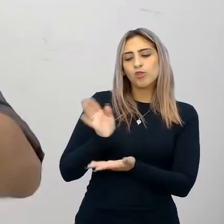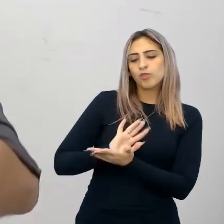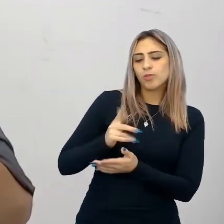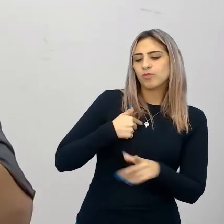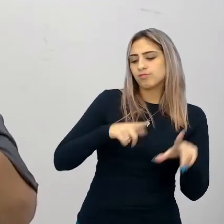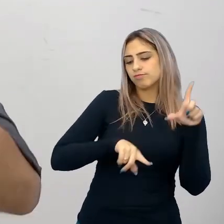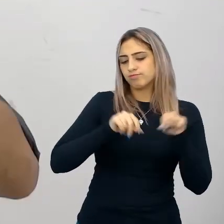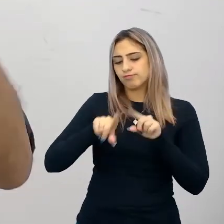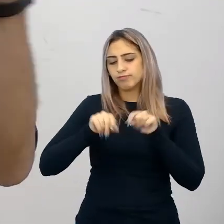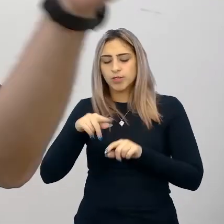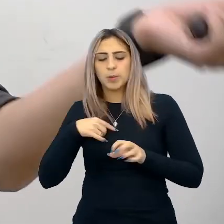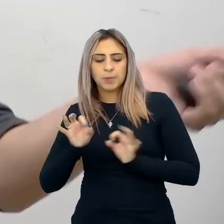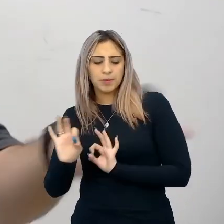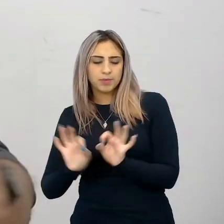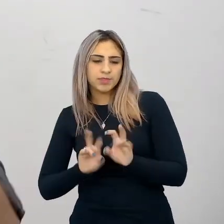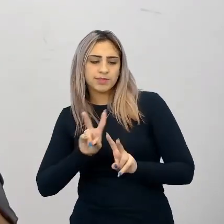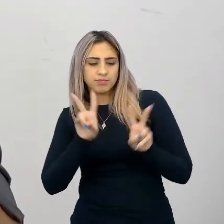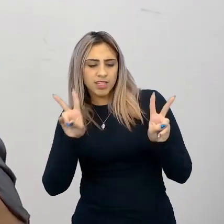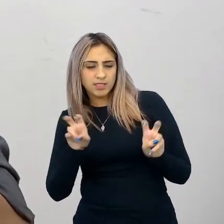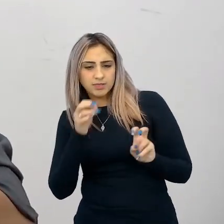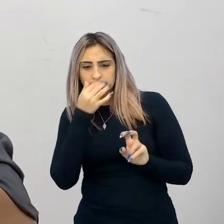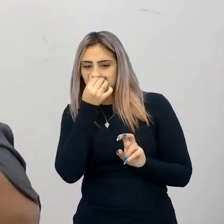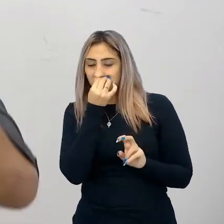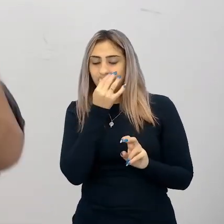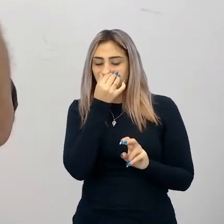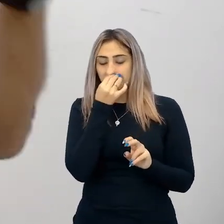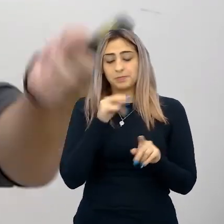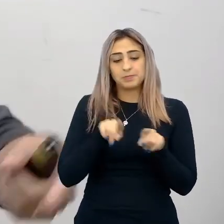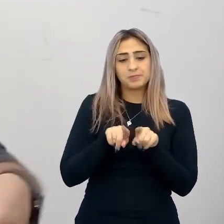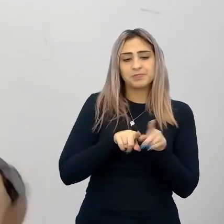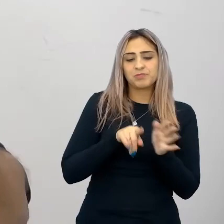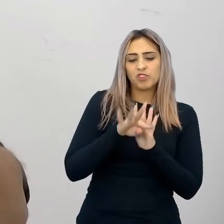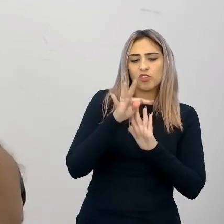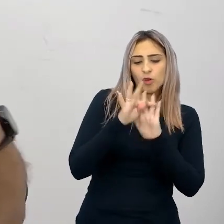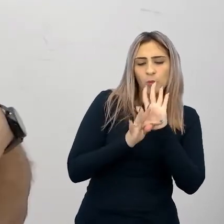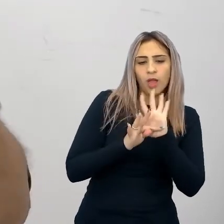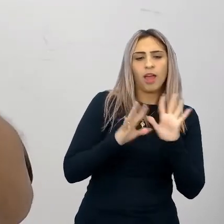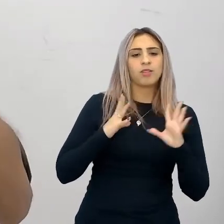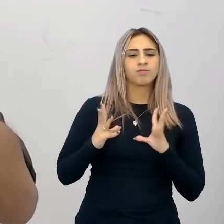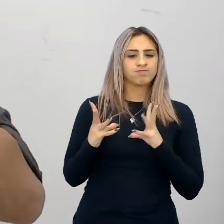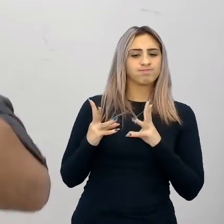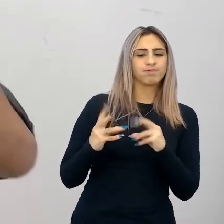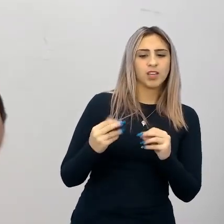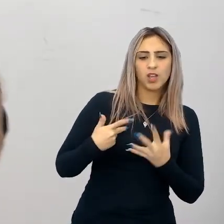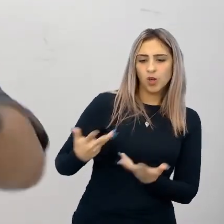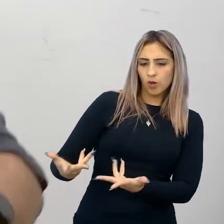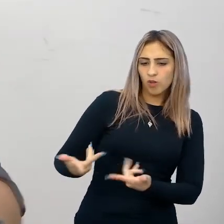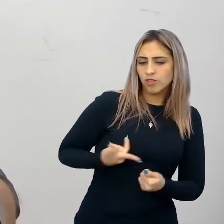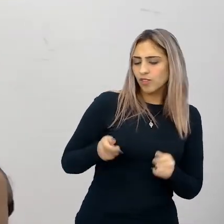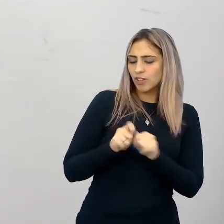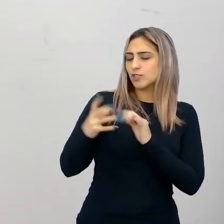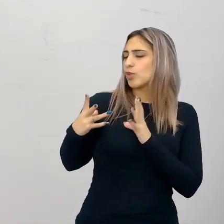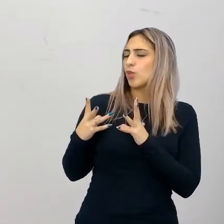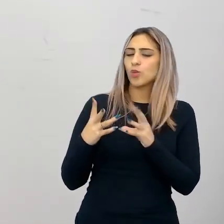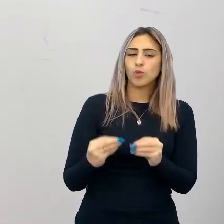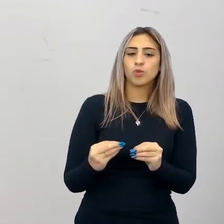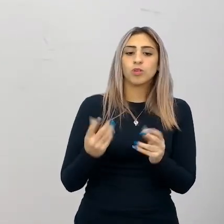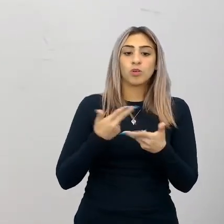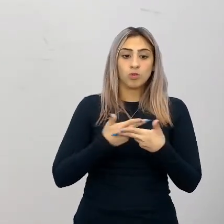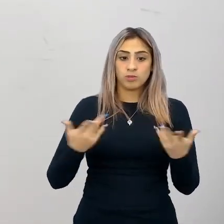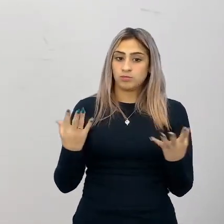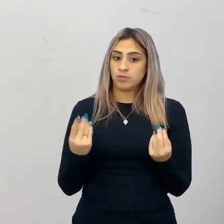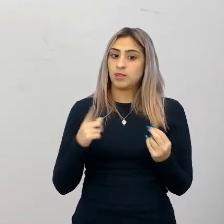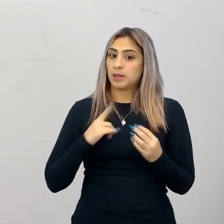seleção, curadoria, eu preparo as questões anteriores, preparo a questão depois, eu faço formulário e todo mundo. Eu convido, faço cartaz, faço folder. Coisa para